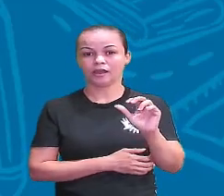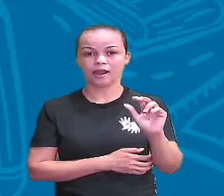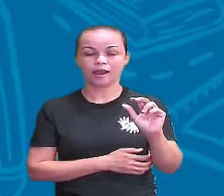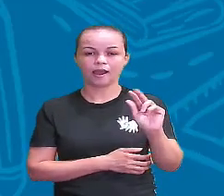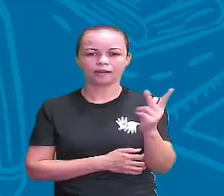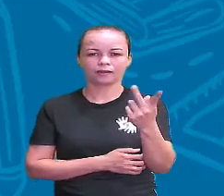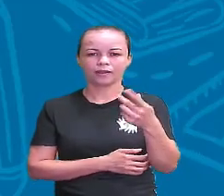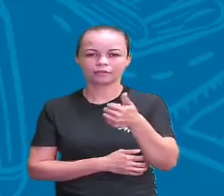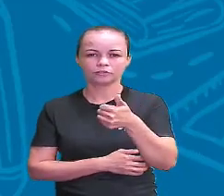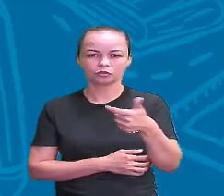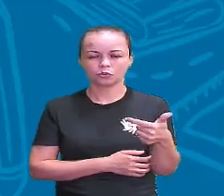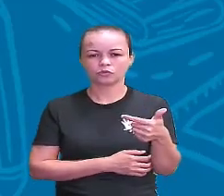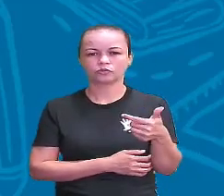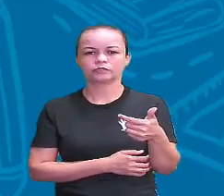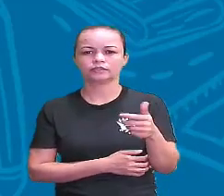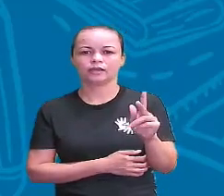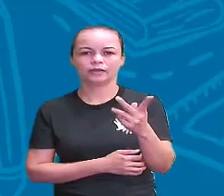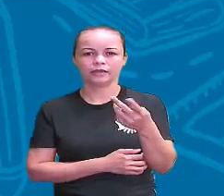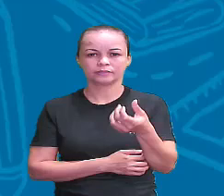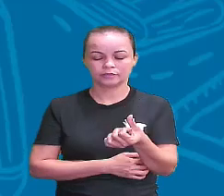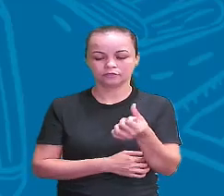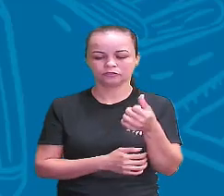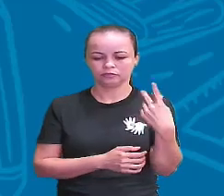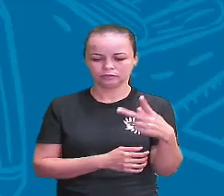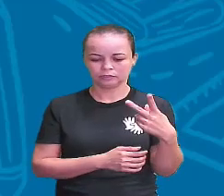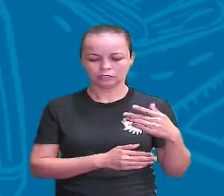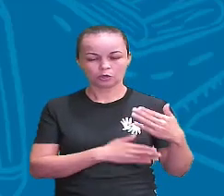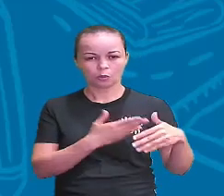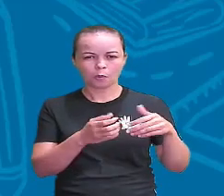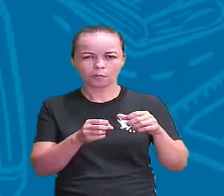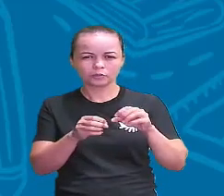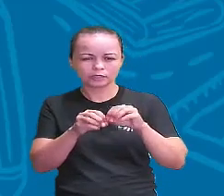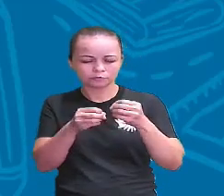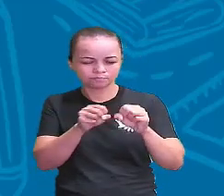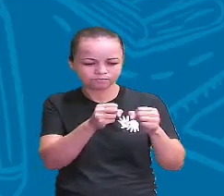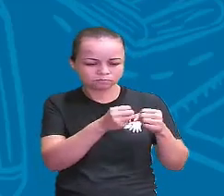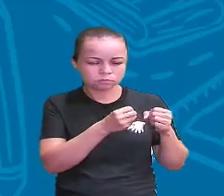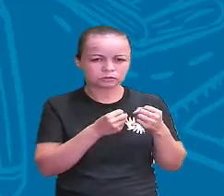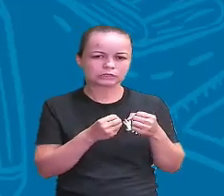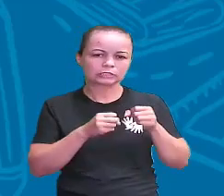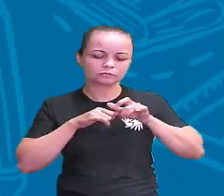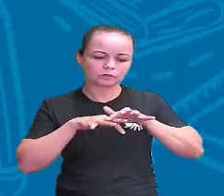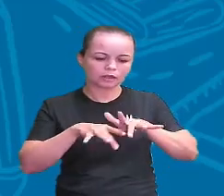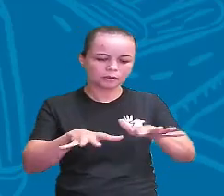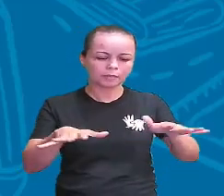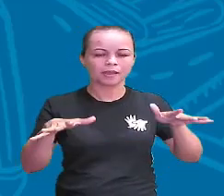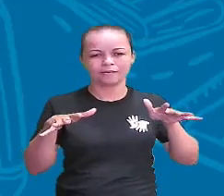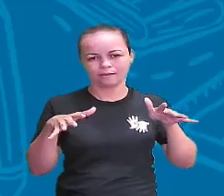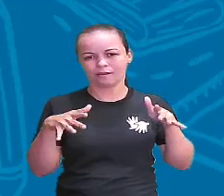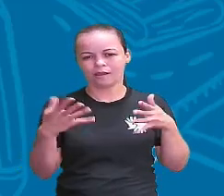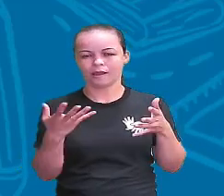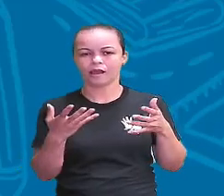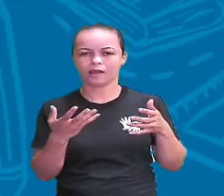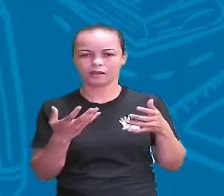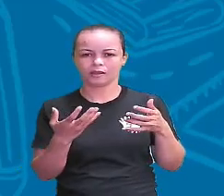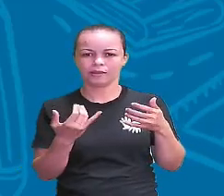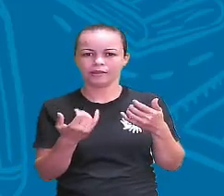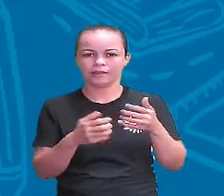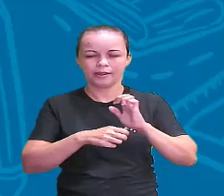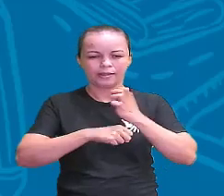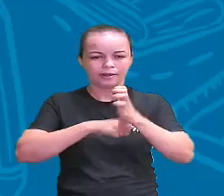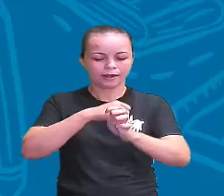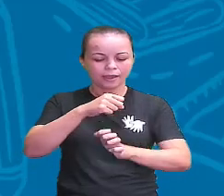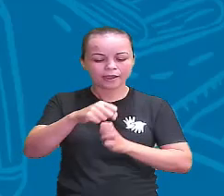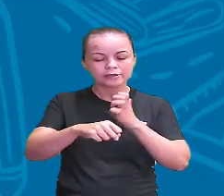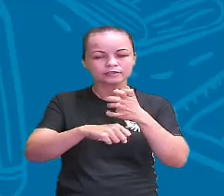Esses 6 átomos de carbono, ao ser quebrado, ao processo de ser quebrado, ele vai liberar muitos elétrons altamente energéticos. Quem vai ter